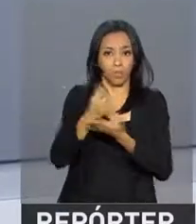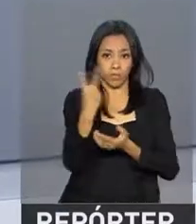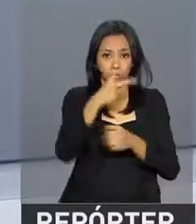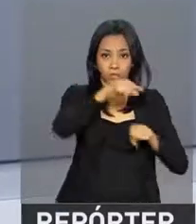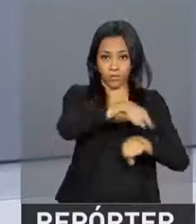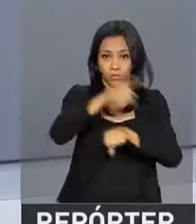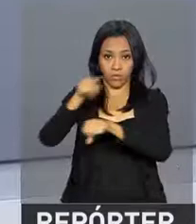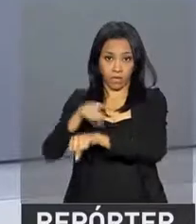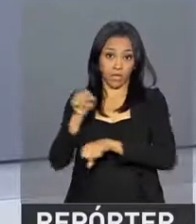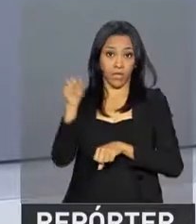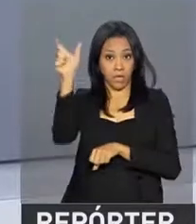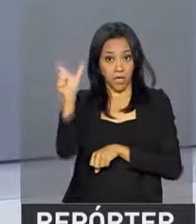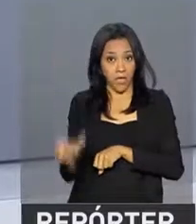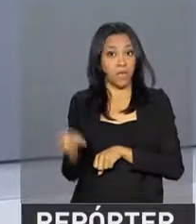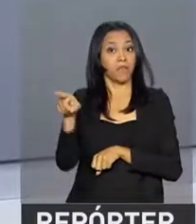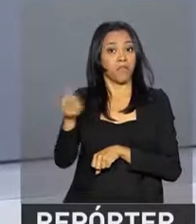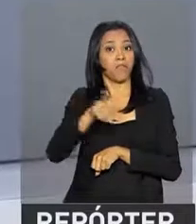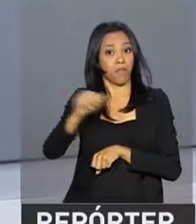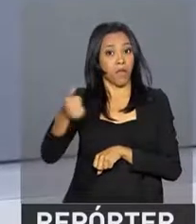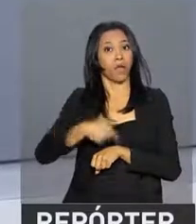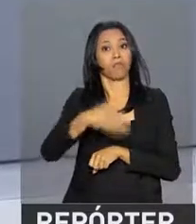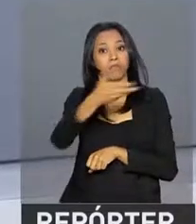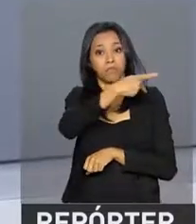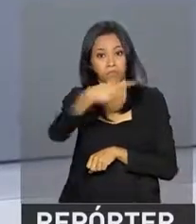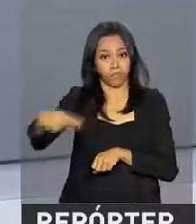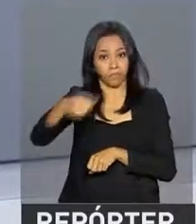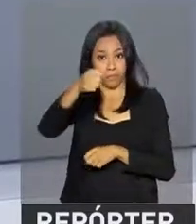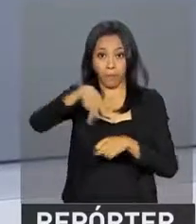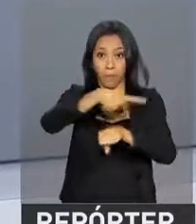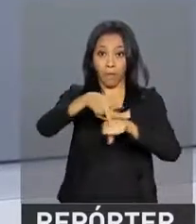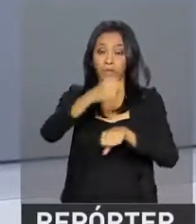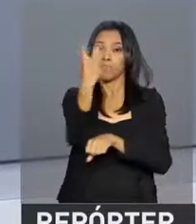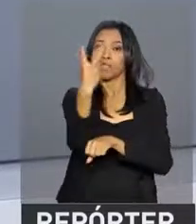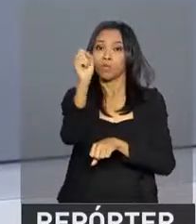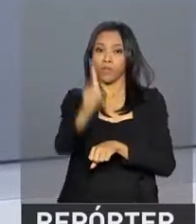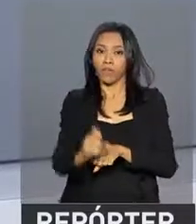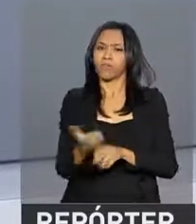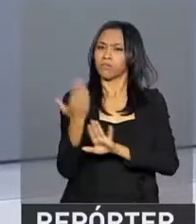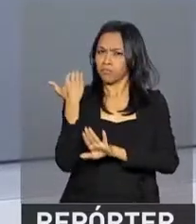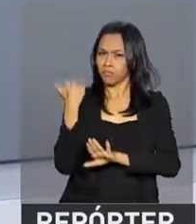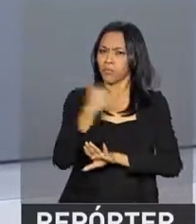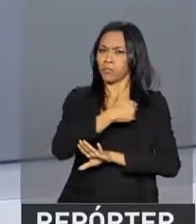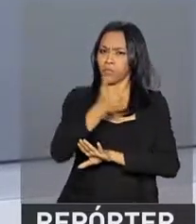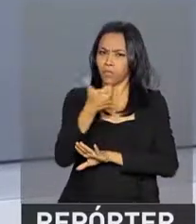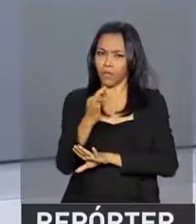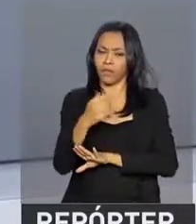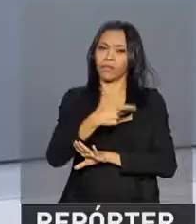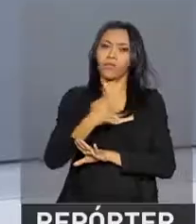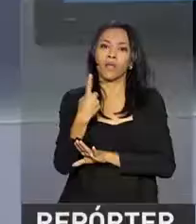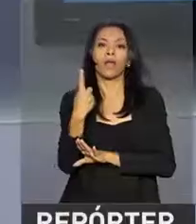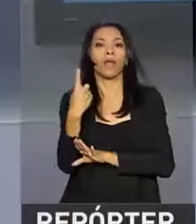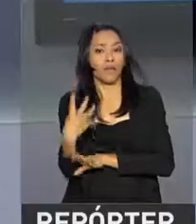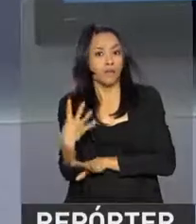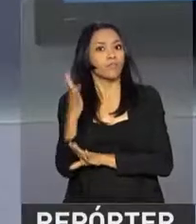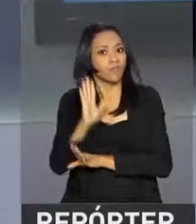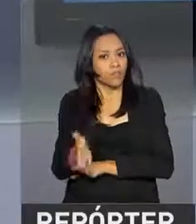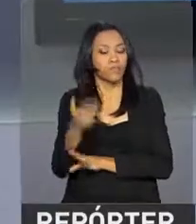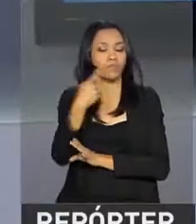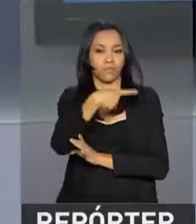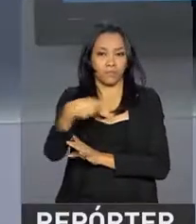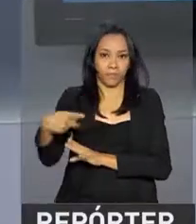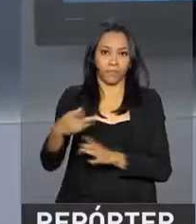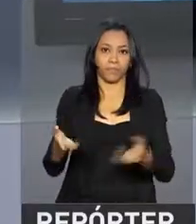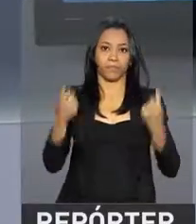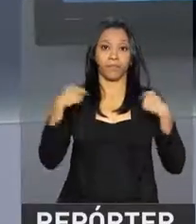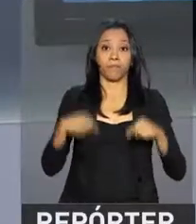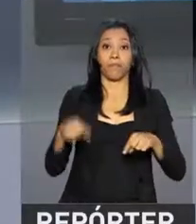Sebastián Piñera vai comandar o país pela segunda vez. Ele foi presidente entre 2010 e 2014. Rio de